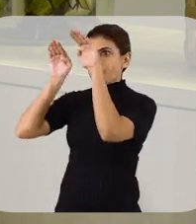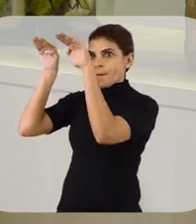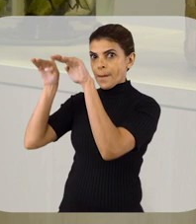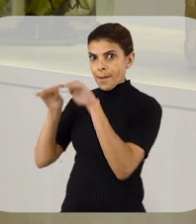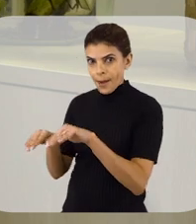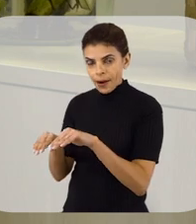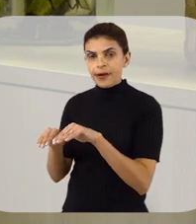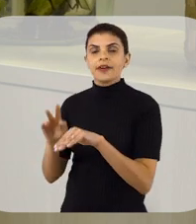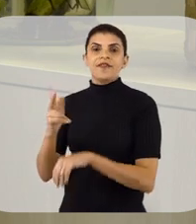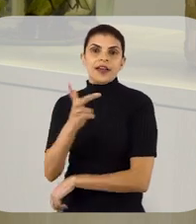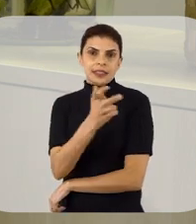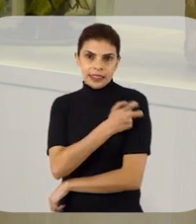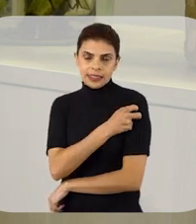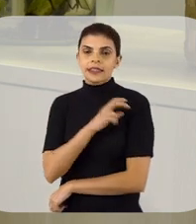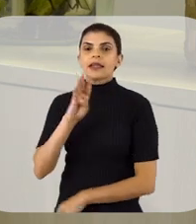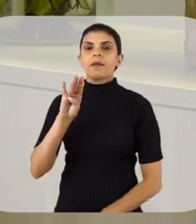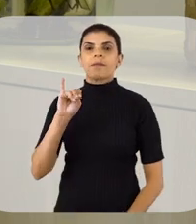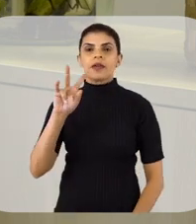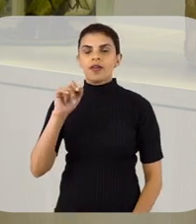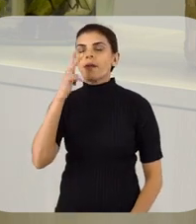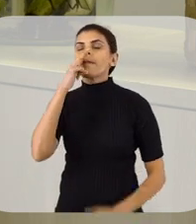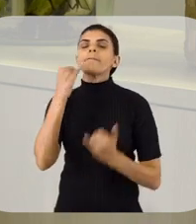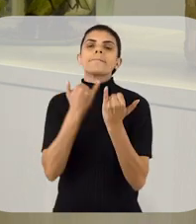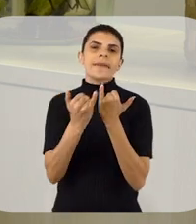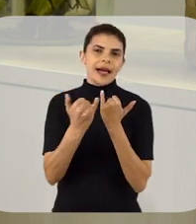vacinação bivalente também são bem parecidas com a